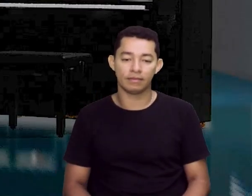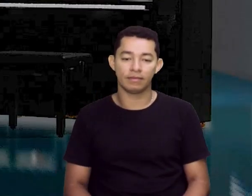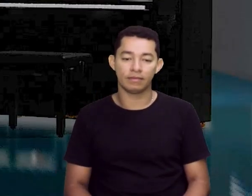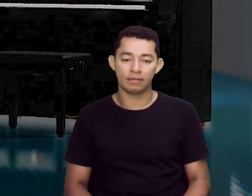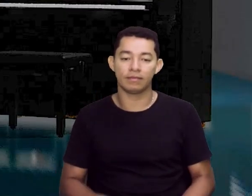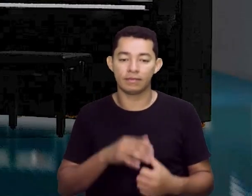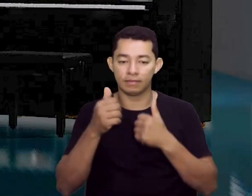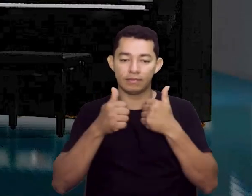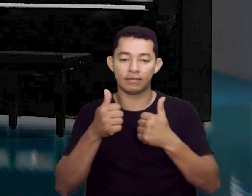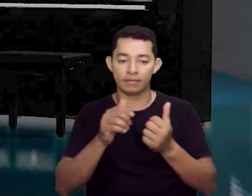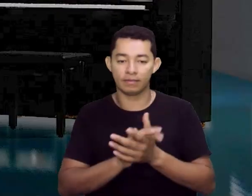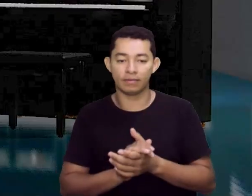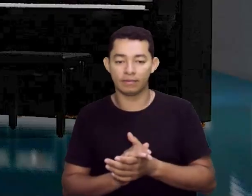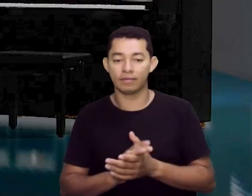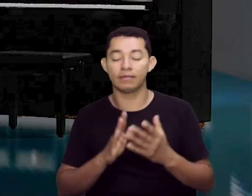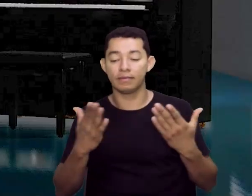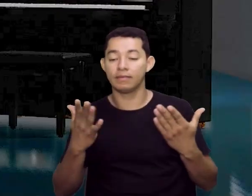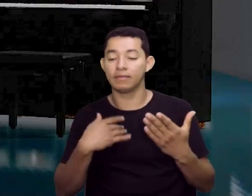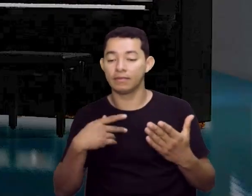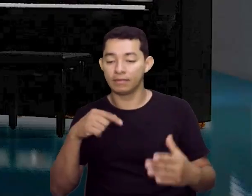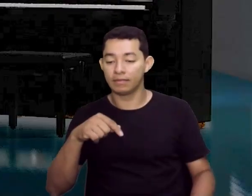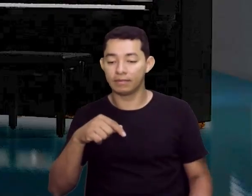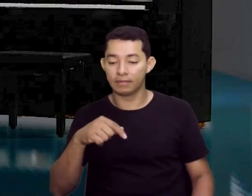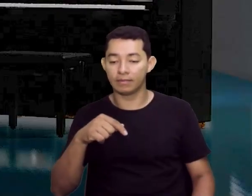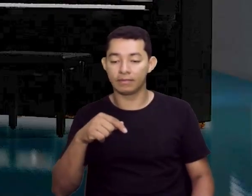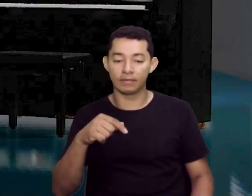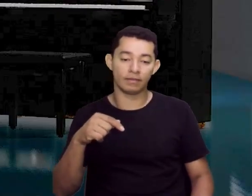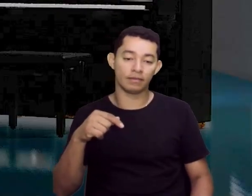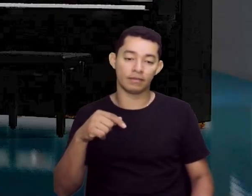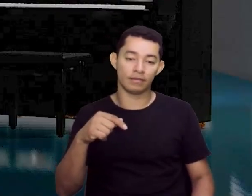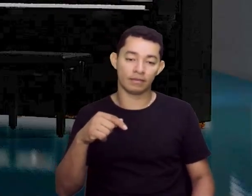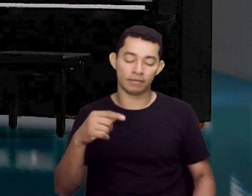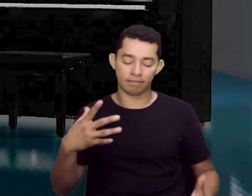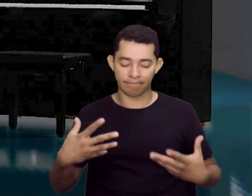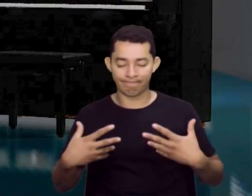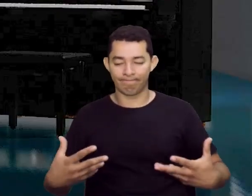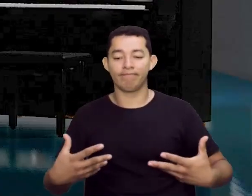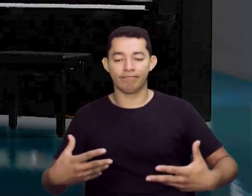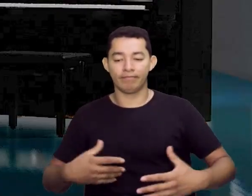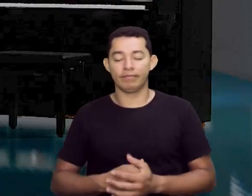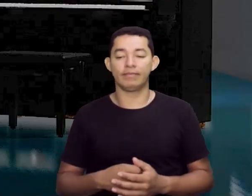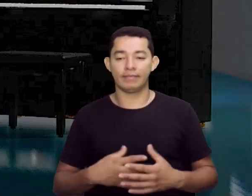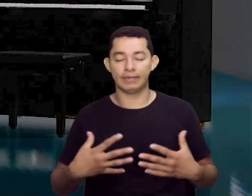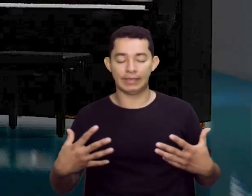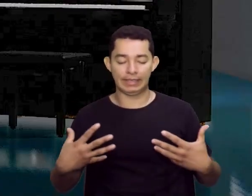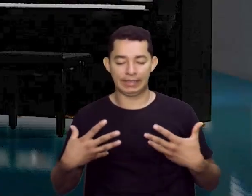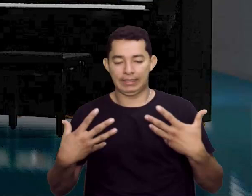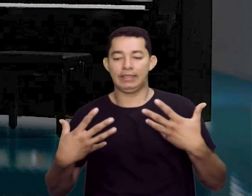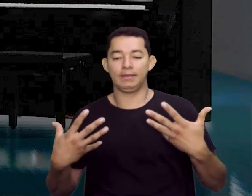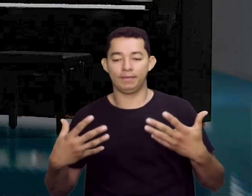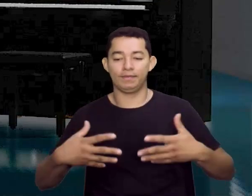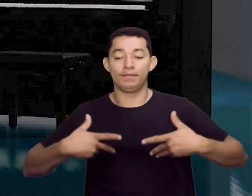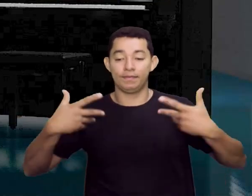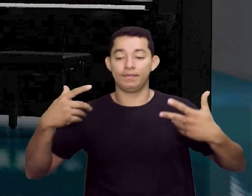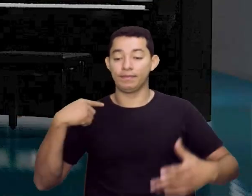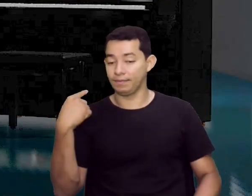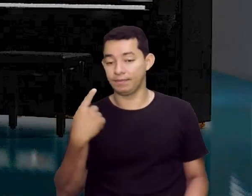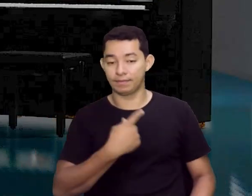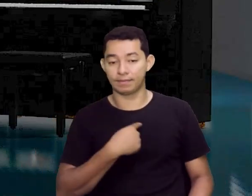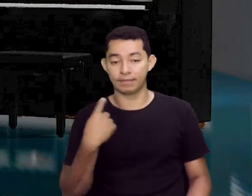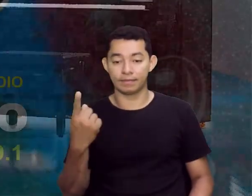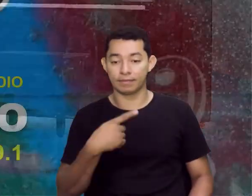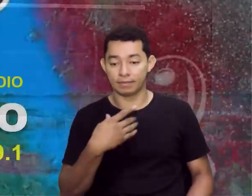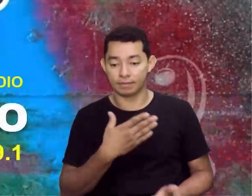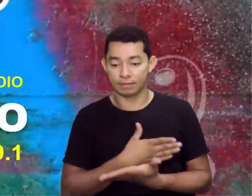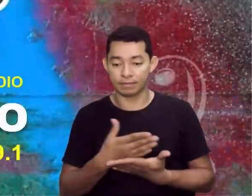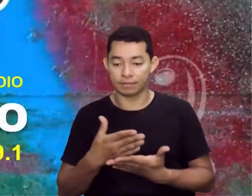Tá bom? Então, ainda nessa, né? Cheguei, essa energia show de bola. Nós vamos começar com a nossa aula.